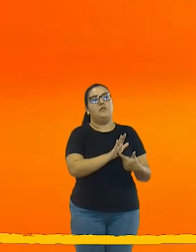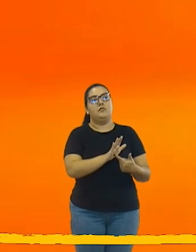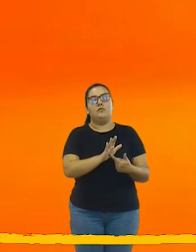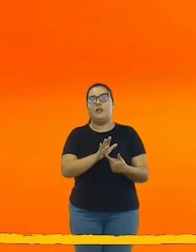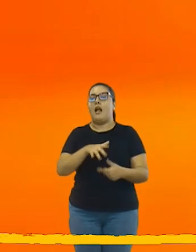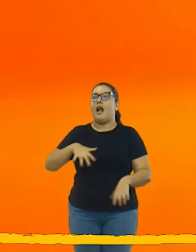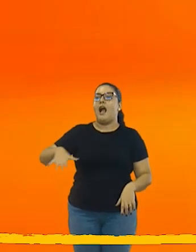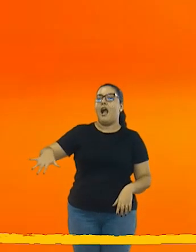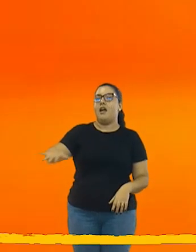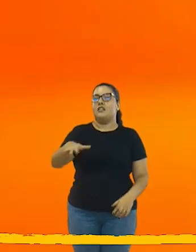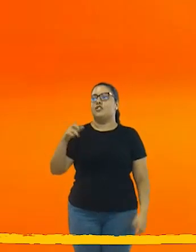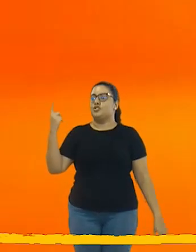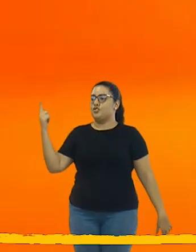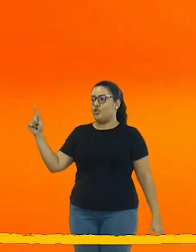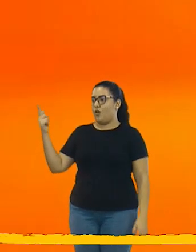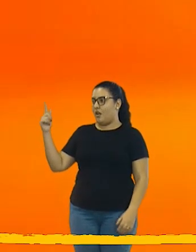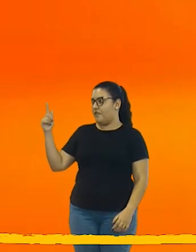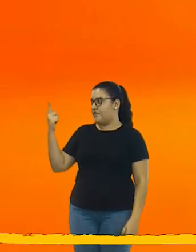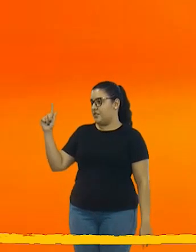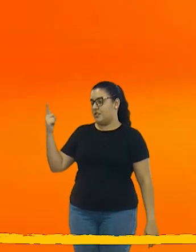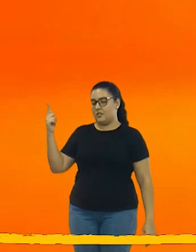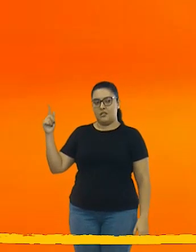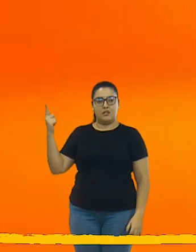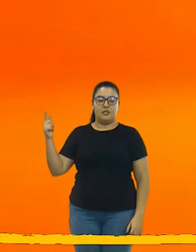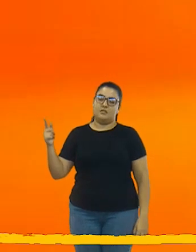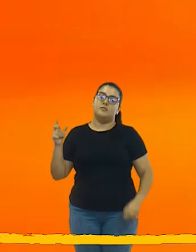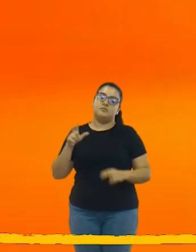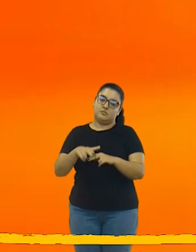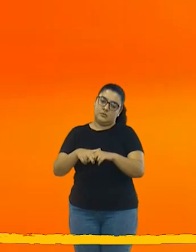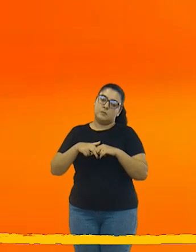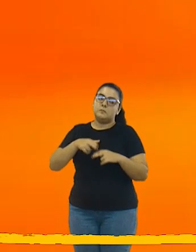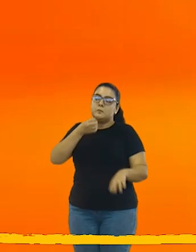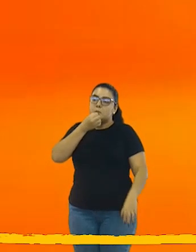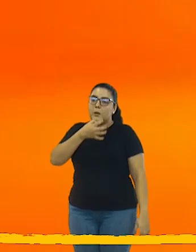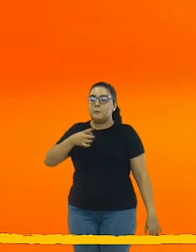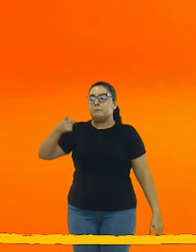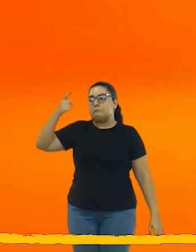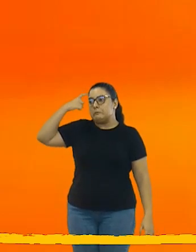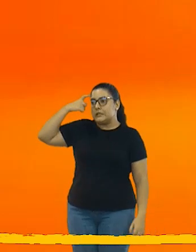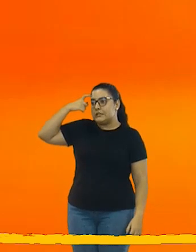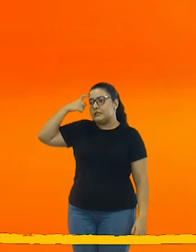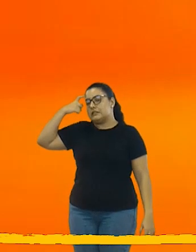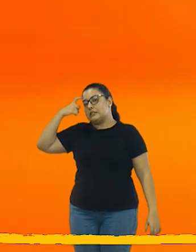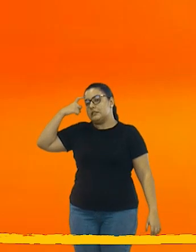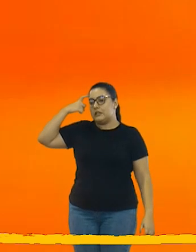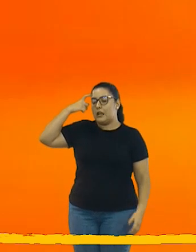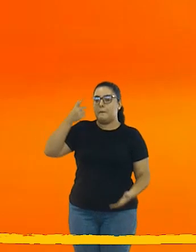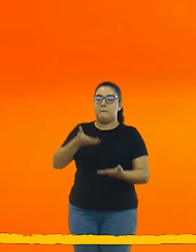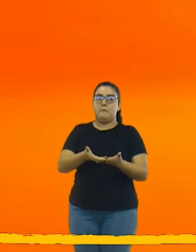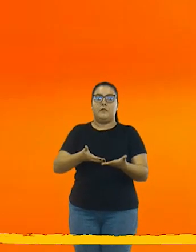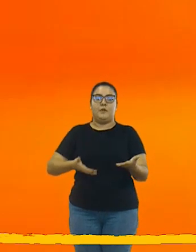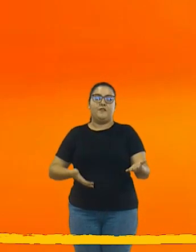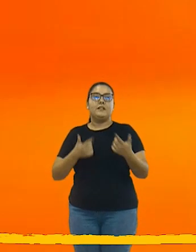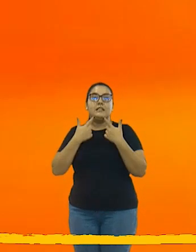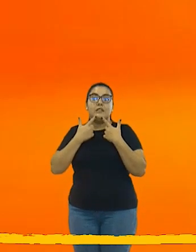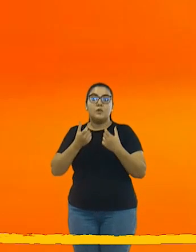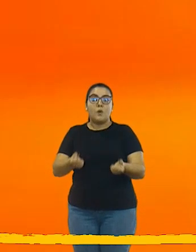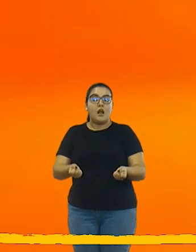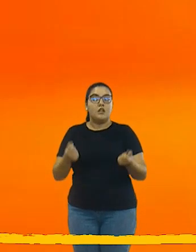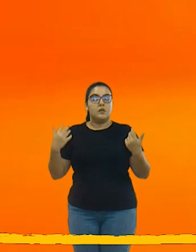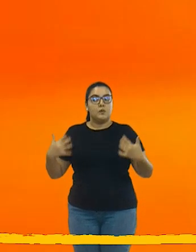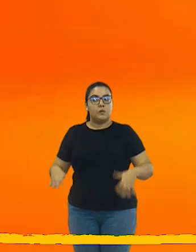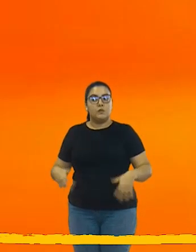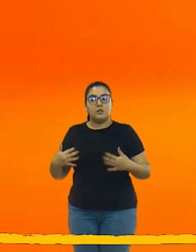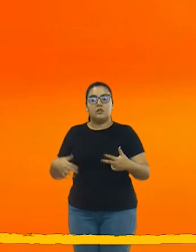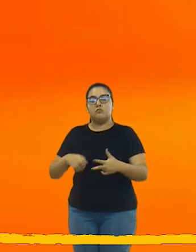cunho geográfico, seria interessante a gente pensar um pouco sobre isso na prova de linguagens, no